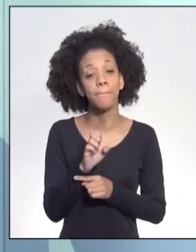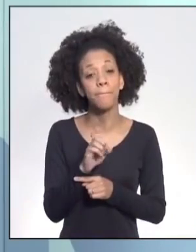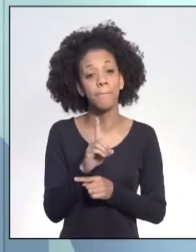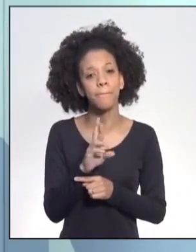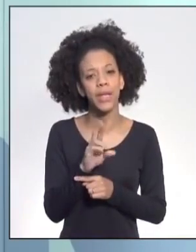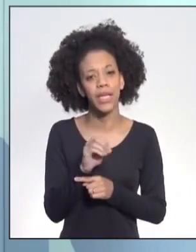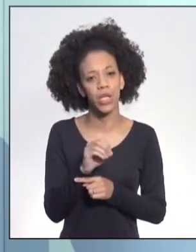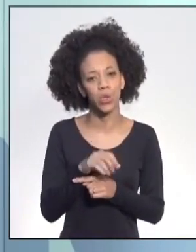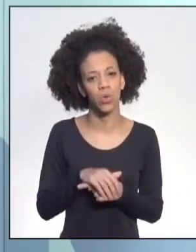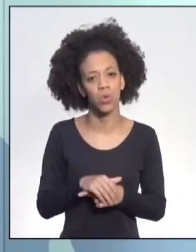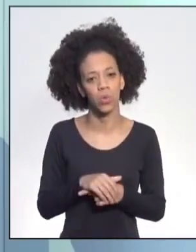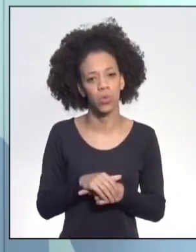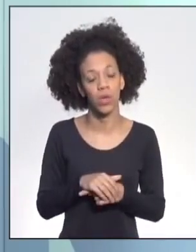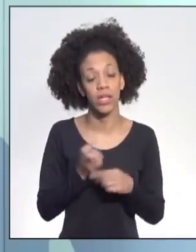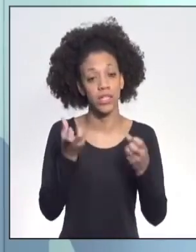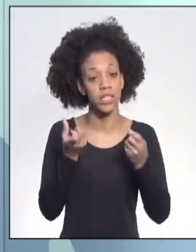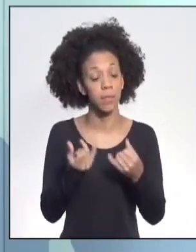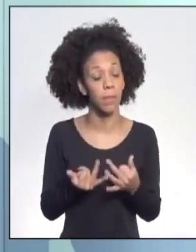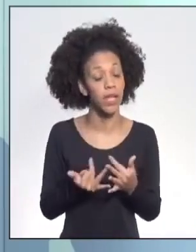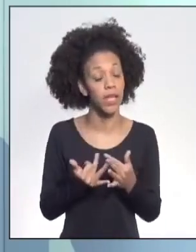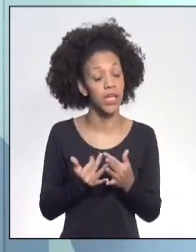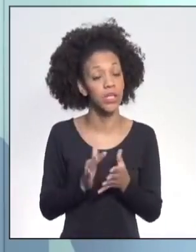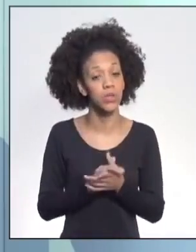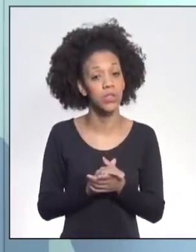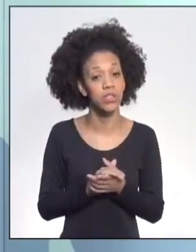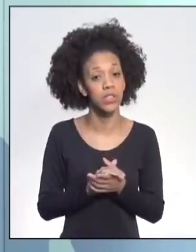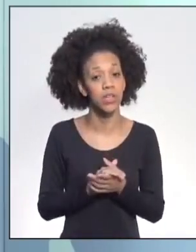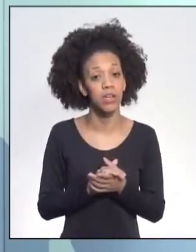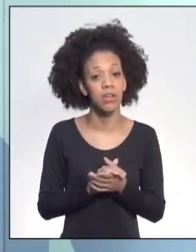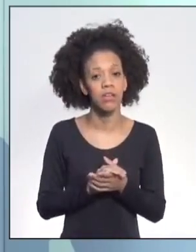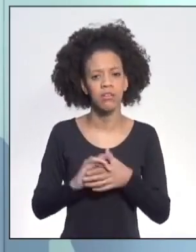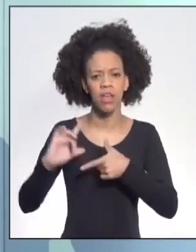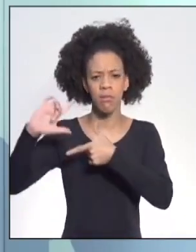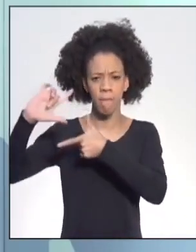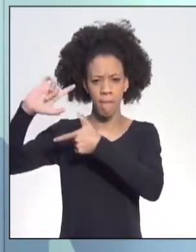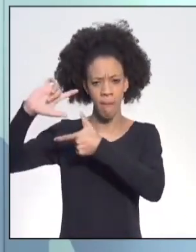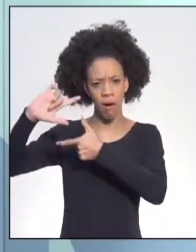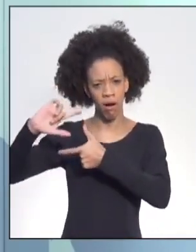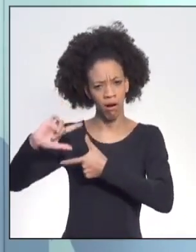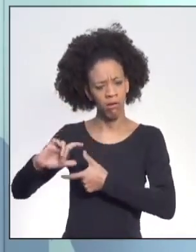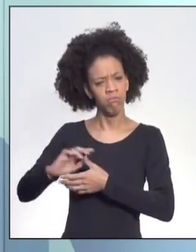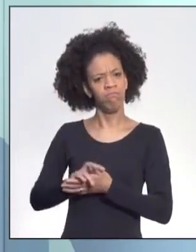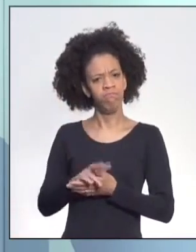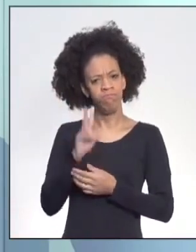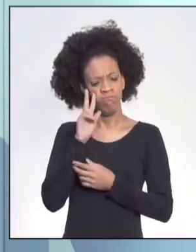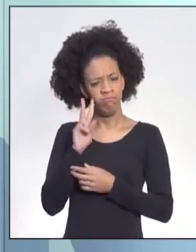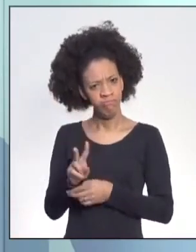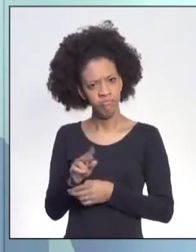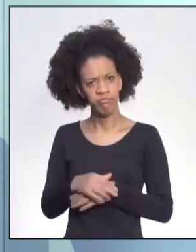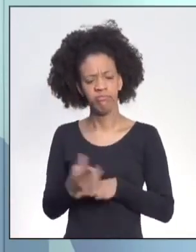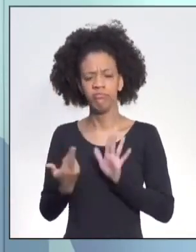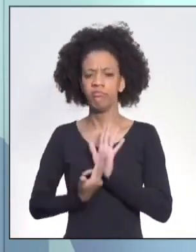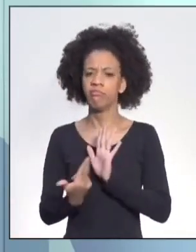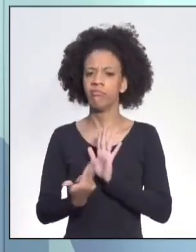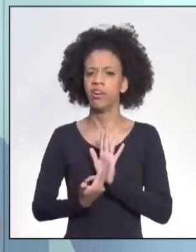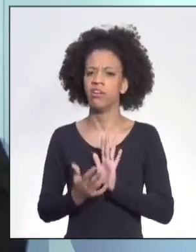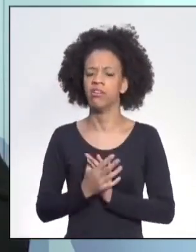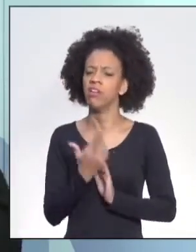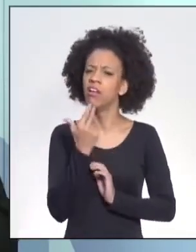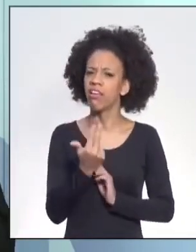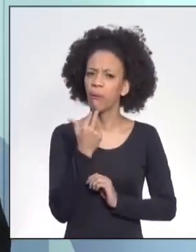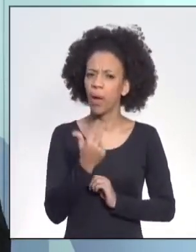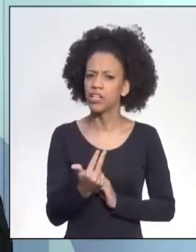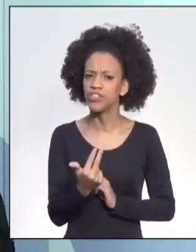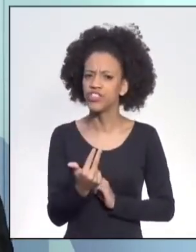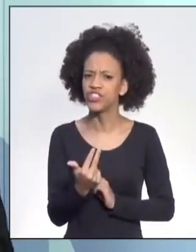ele está nos falando aqui que essas imagens que nós estamos observando ela representa, é uma